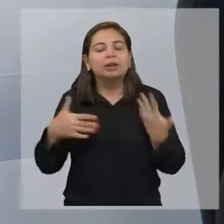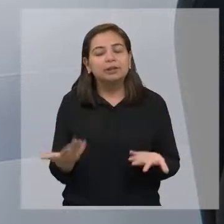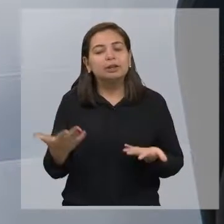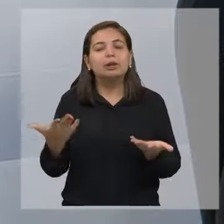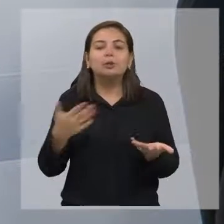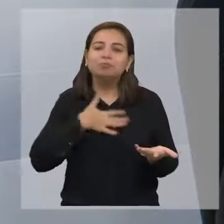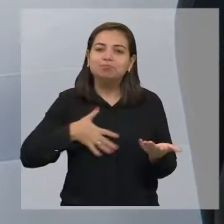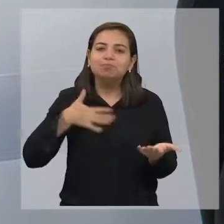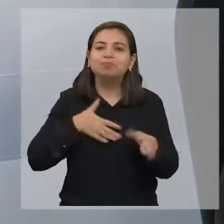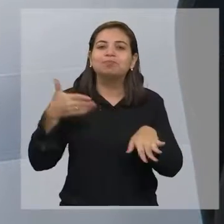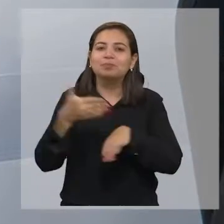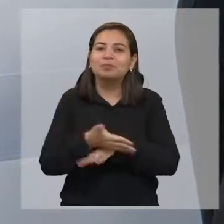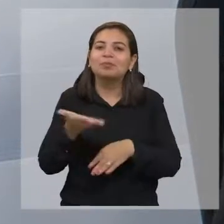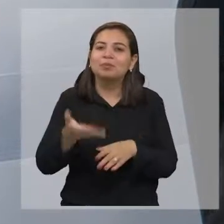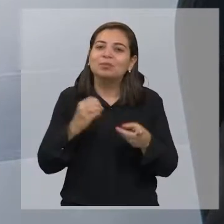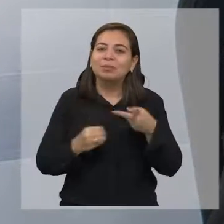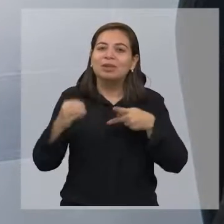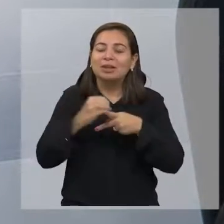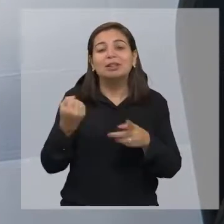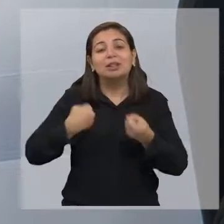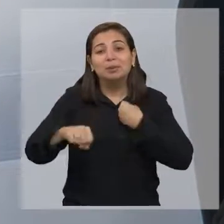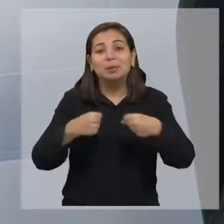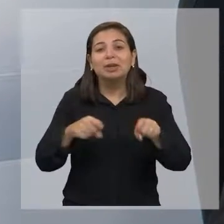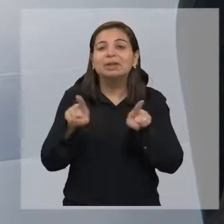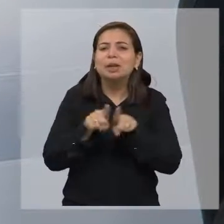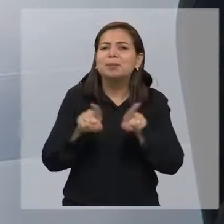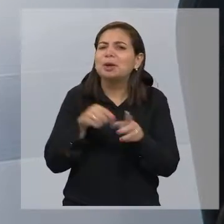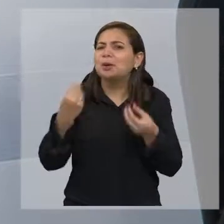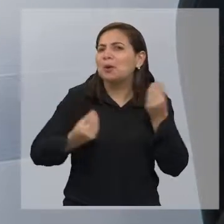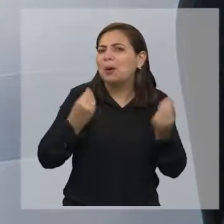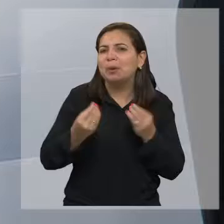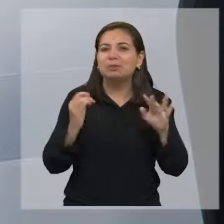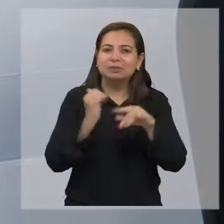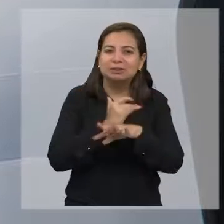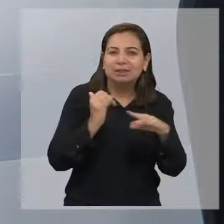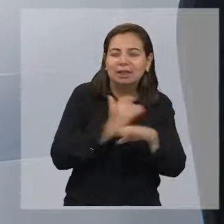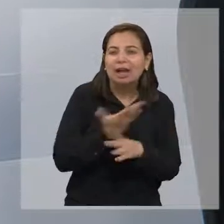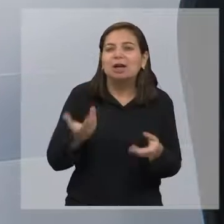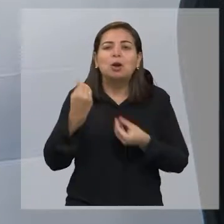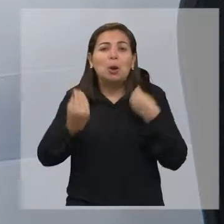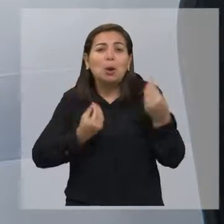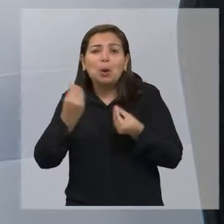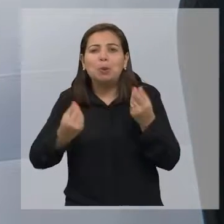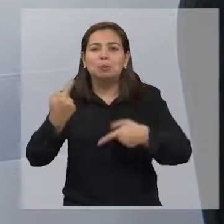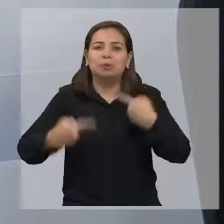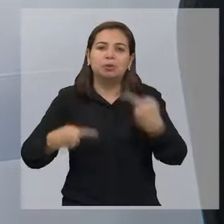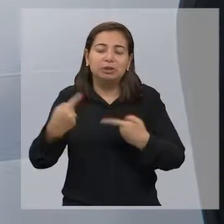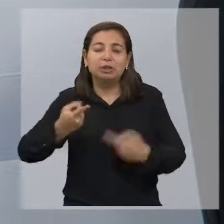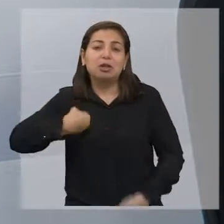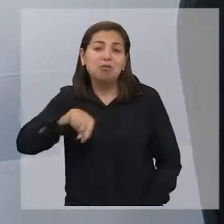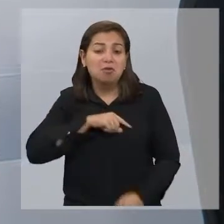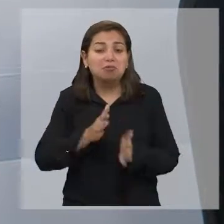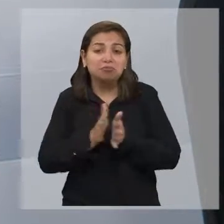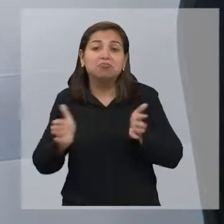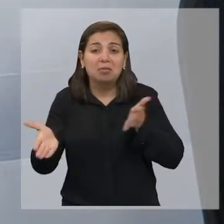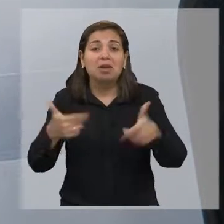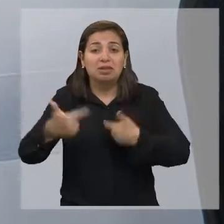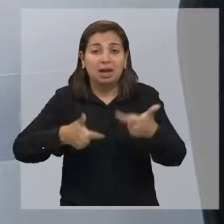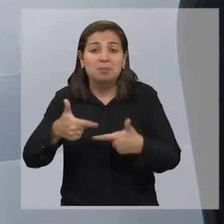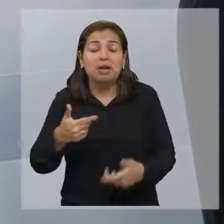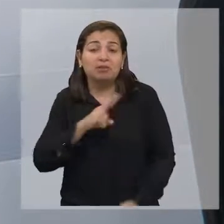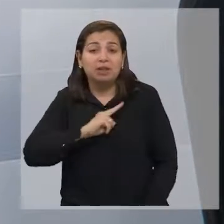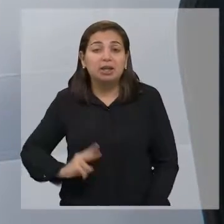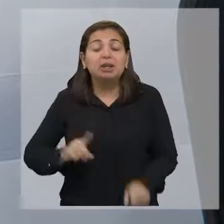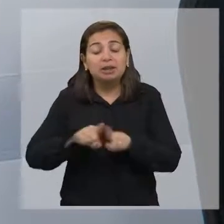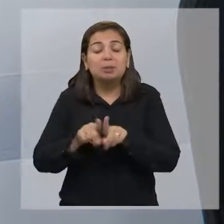do Pela Ordem e debater um pouco sobre a cidade, sobre conjuntura política, sobre o nosso mandato e sobre a Comissão de Educação da